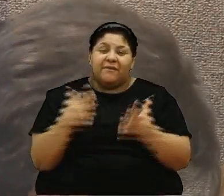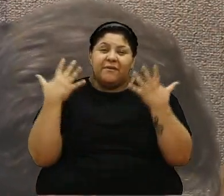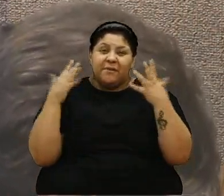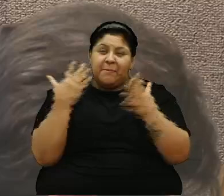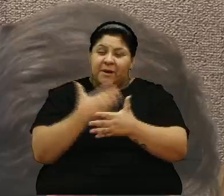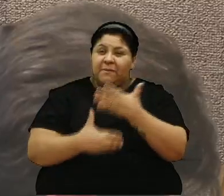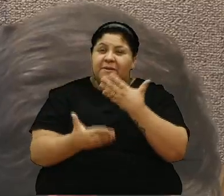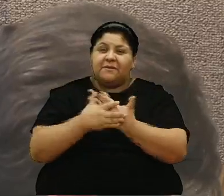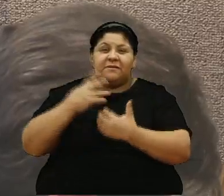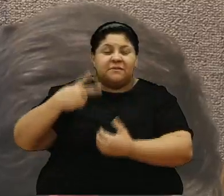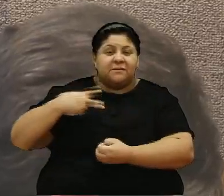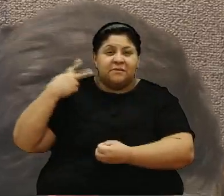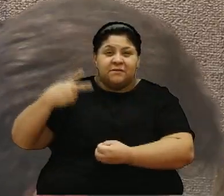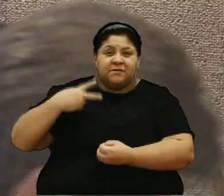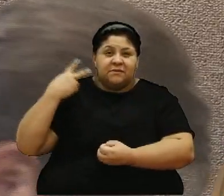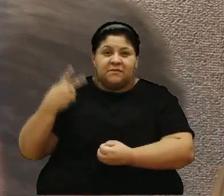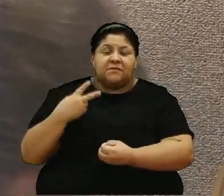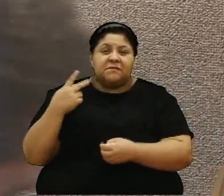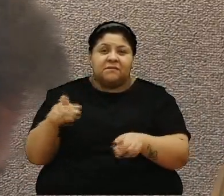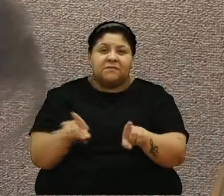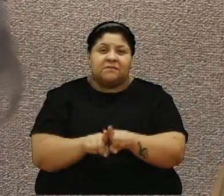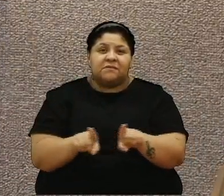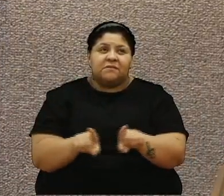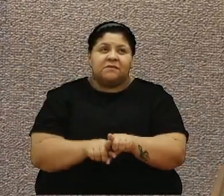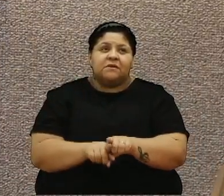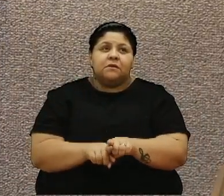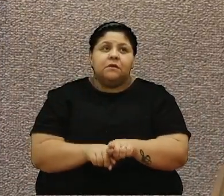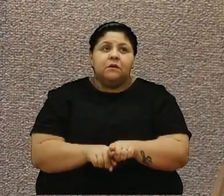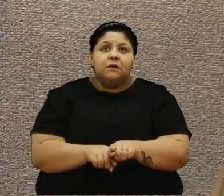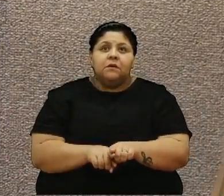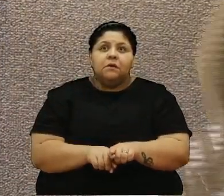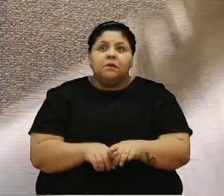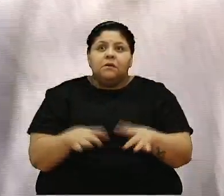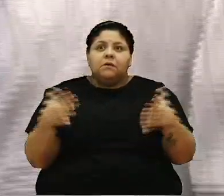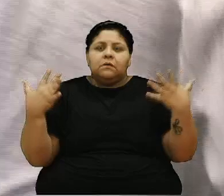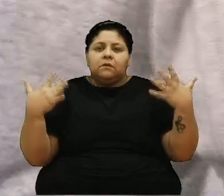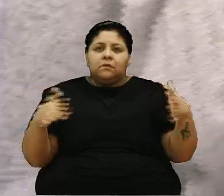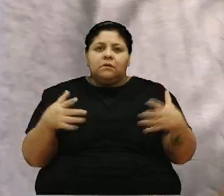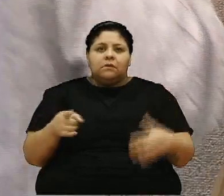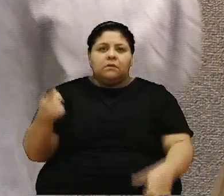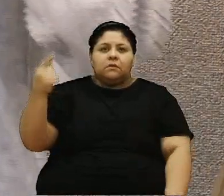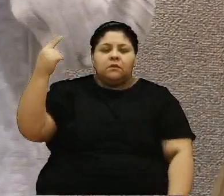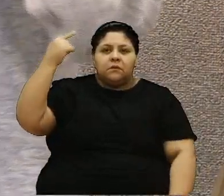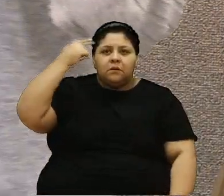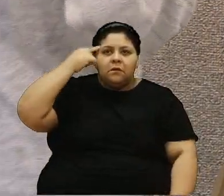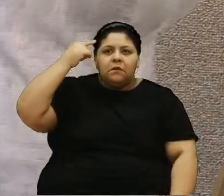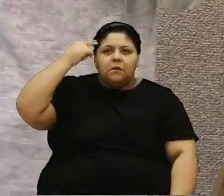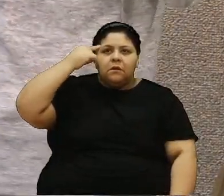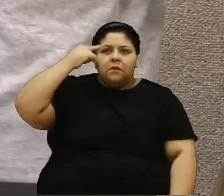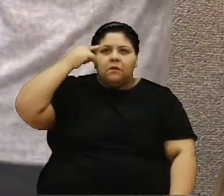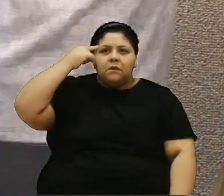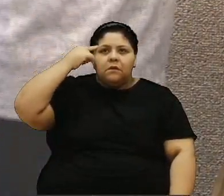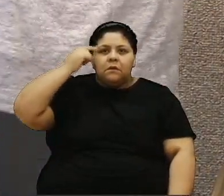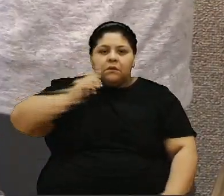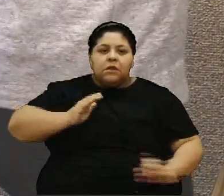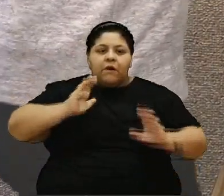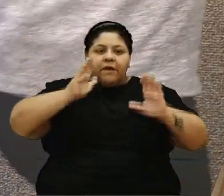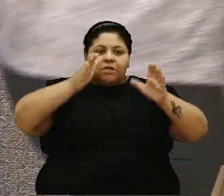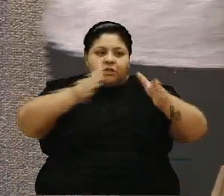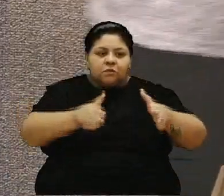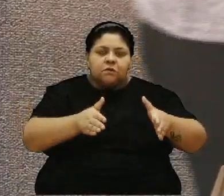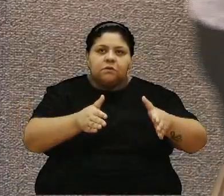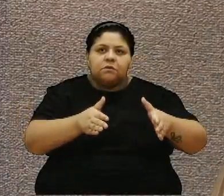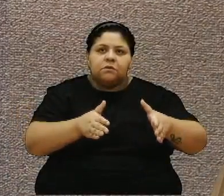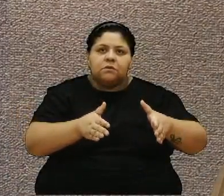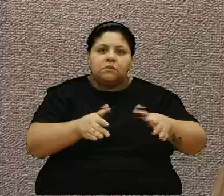os vereadores que foram lá. Vossa Excelência, eu vi que já disseram que esteve lá presente também. E penso que nós precisamos nos debruçar mais sobre esse assunto aqui na